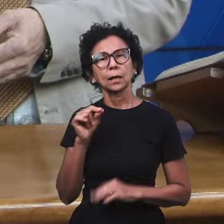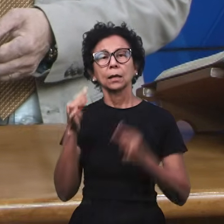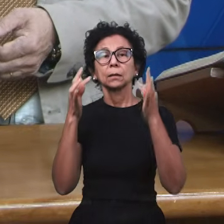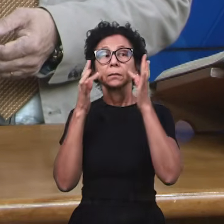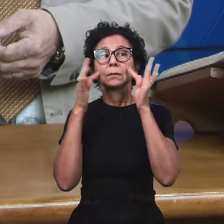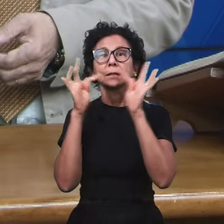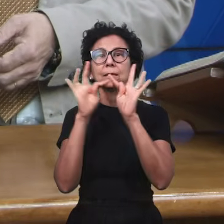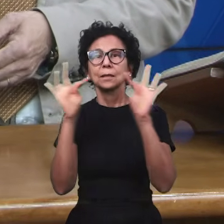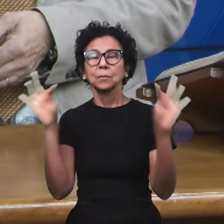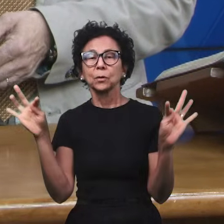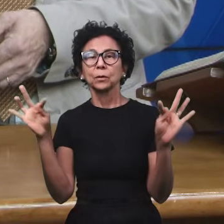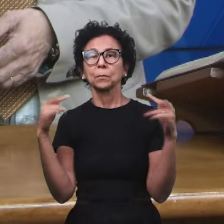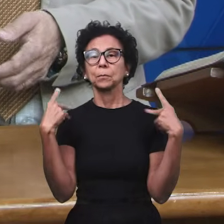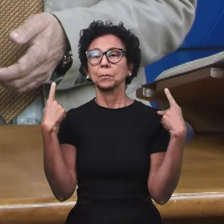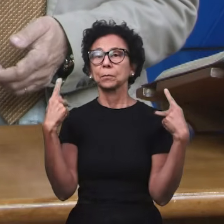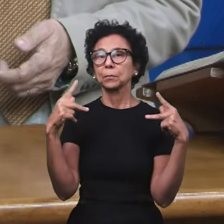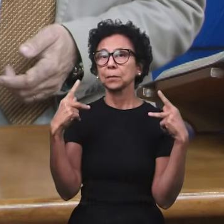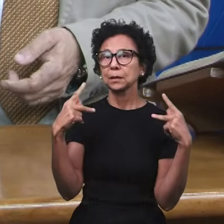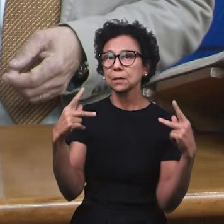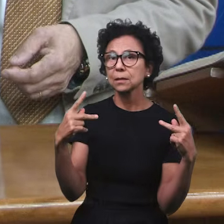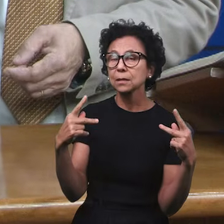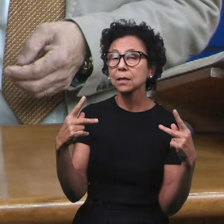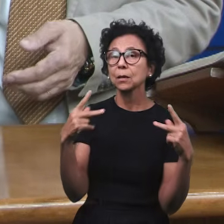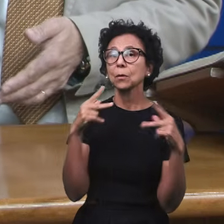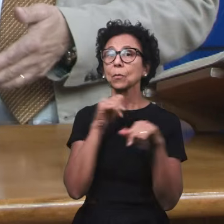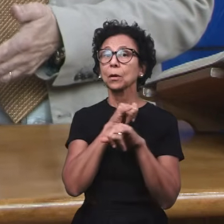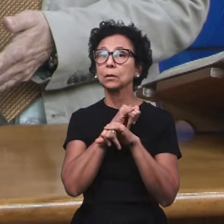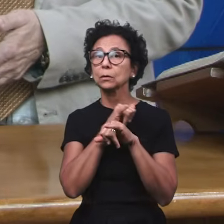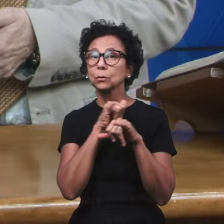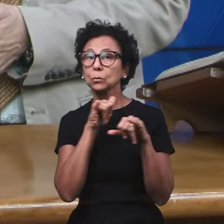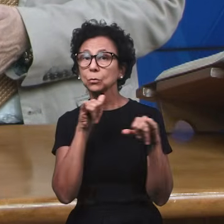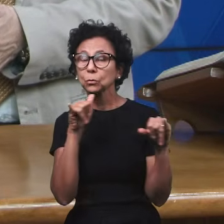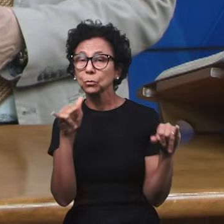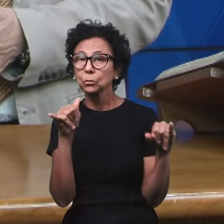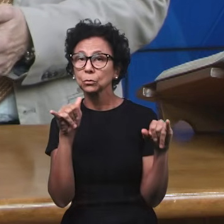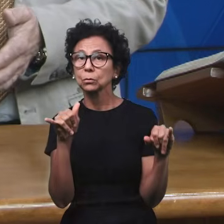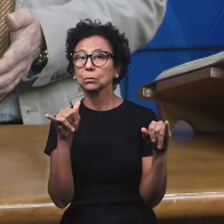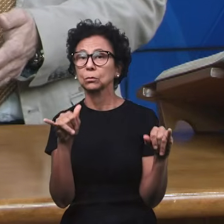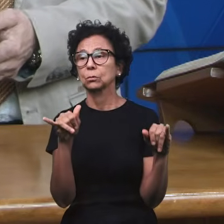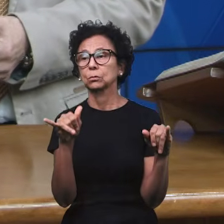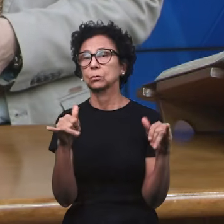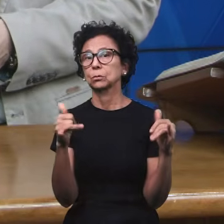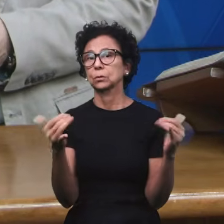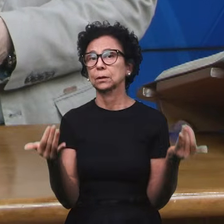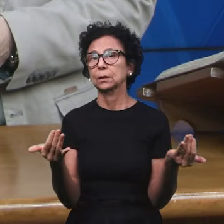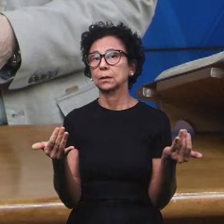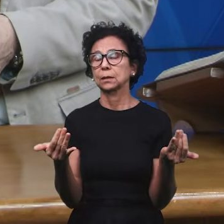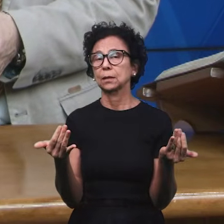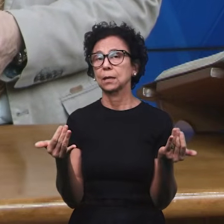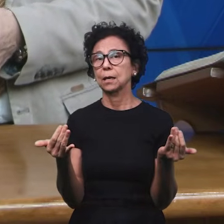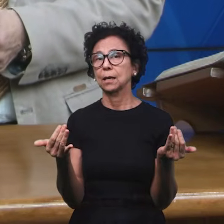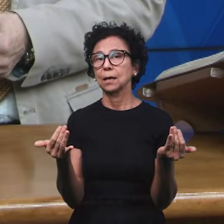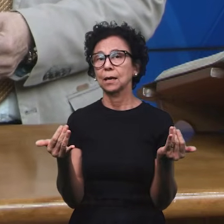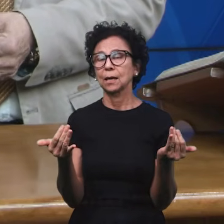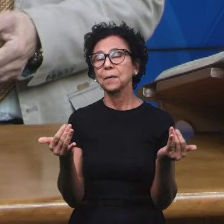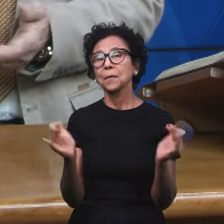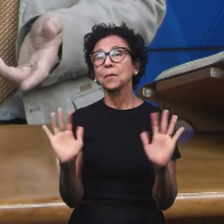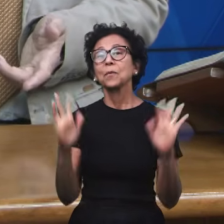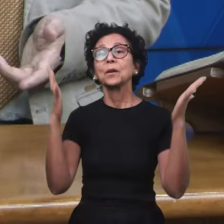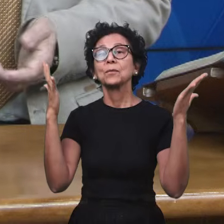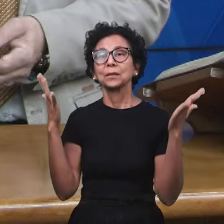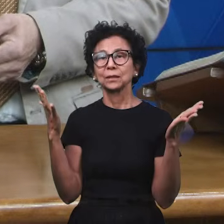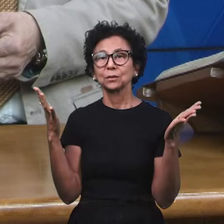a nossa pregação, o nosso anúncio daquilo que é o evento maior que nós esperamos,